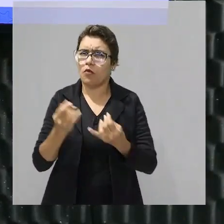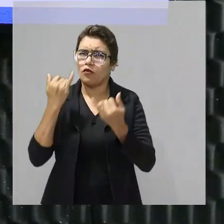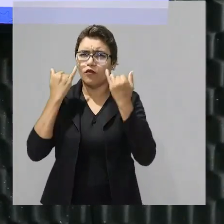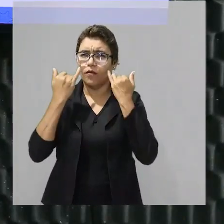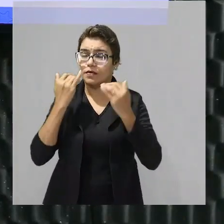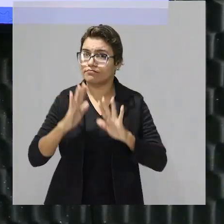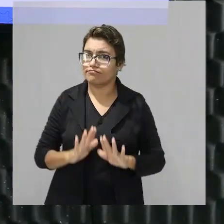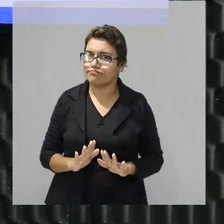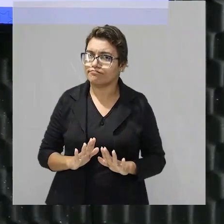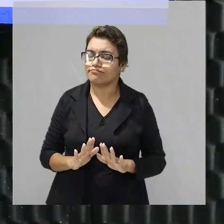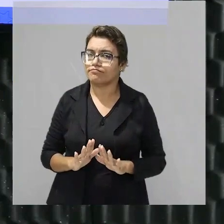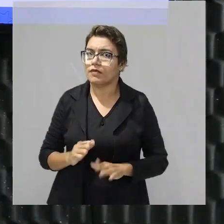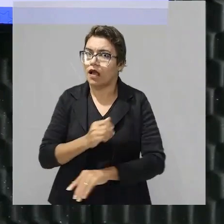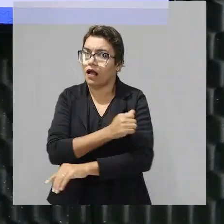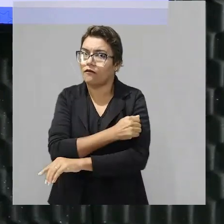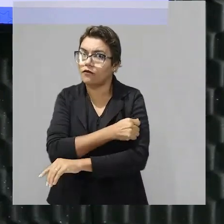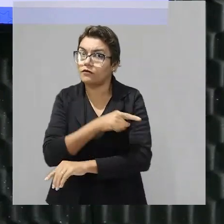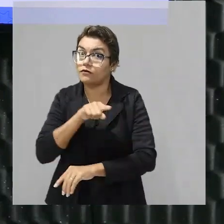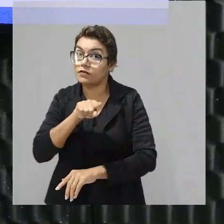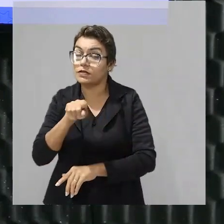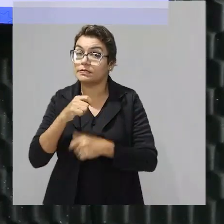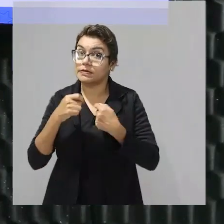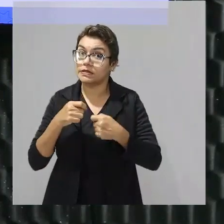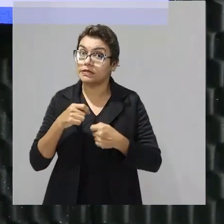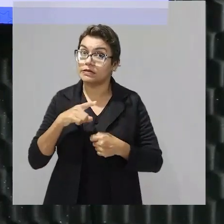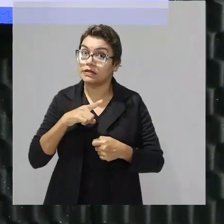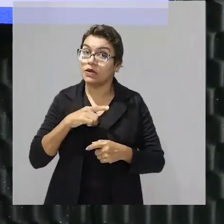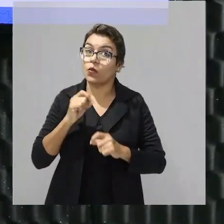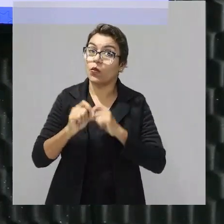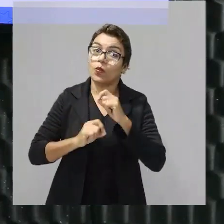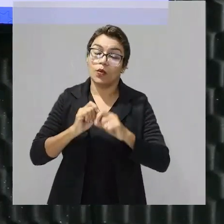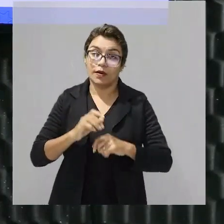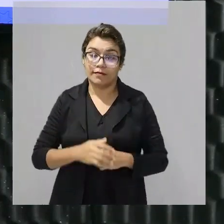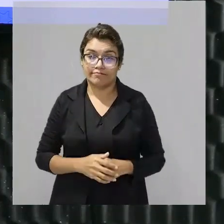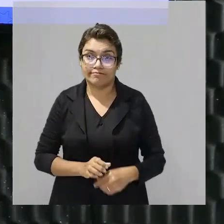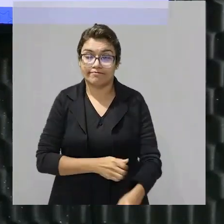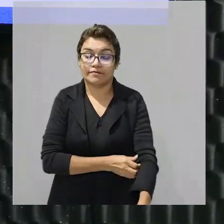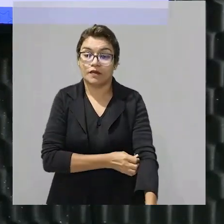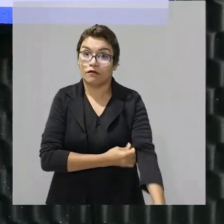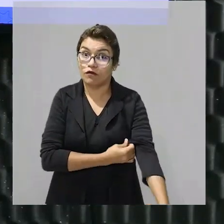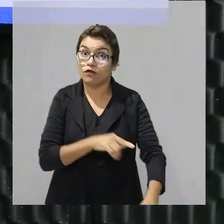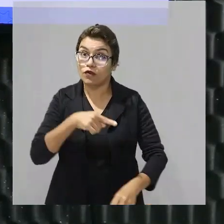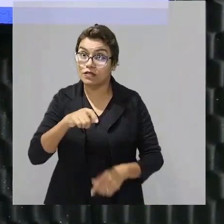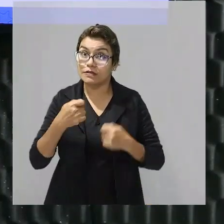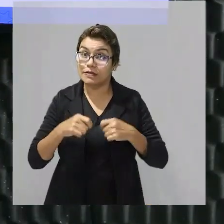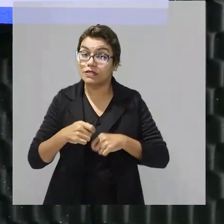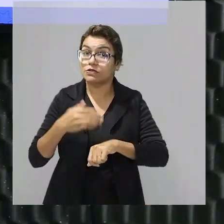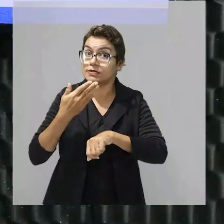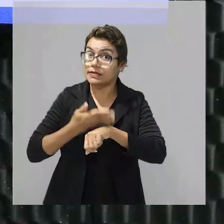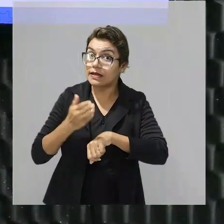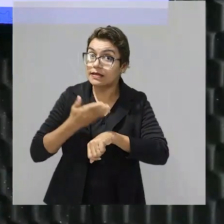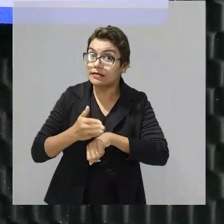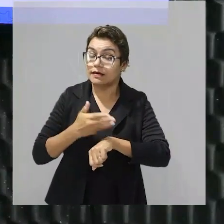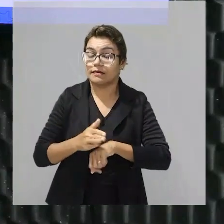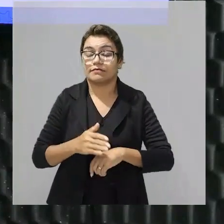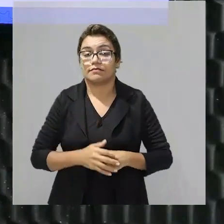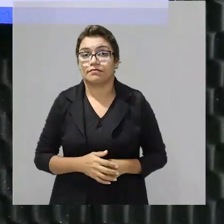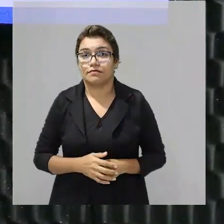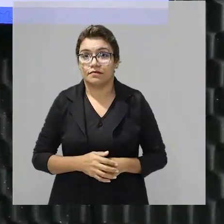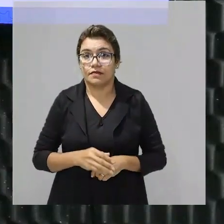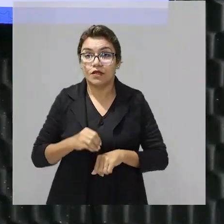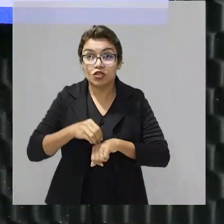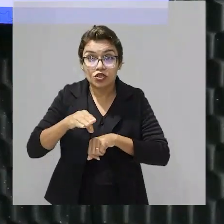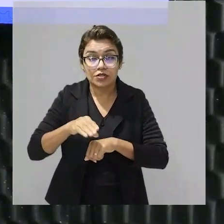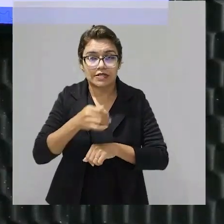retomar o que foi colocado lá no desenvolvimento, o que foi apresentado na introdução. Nada de informações novas. E fazer